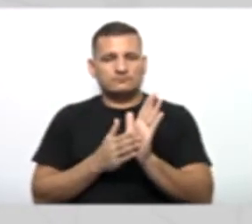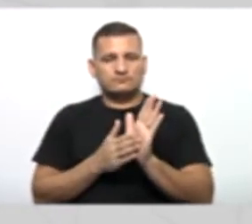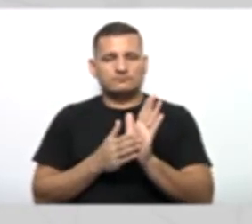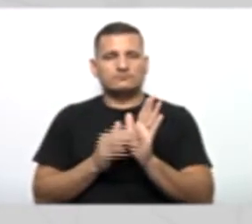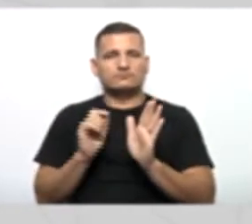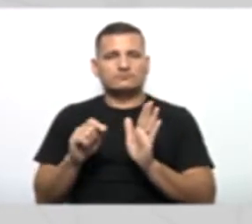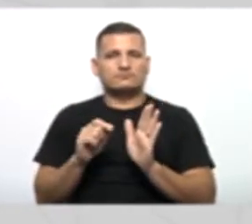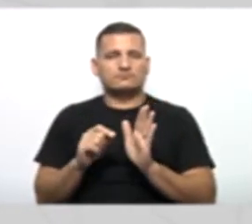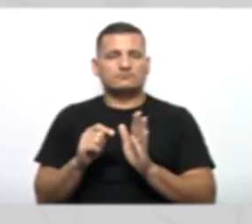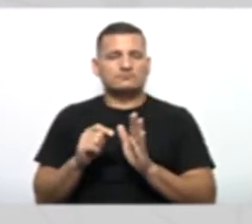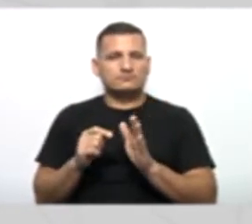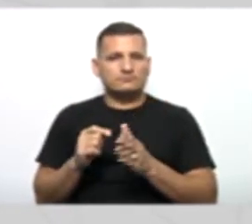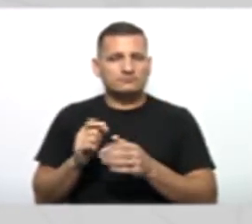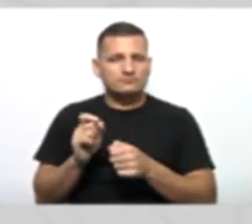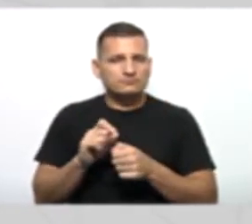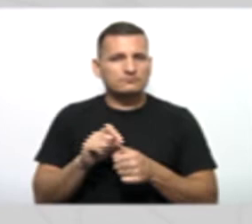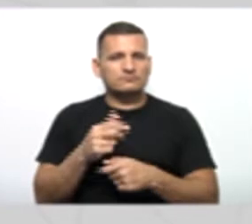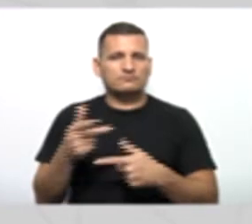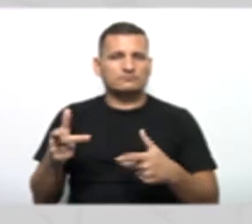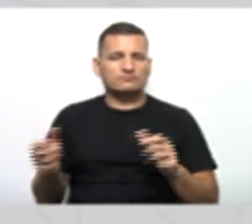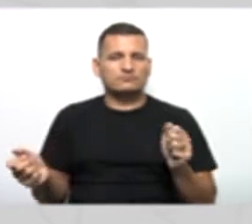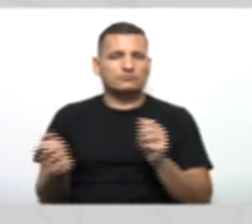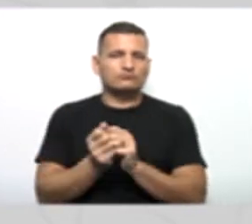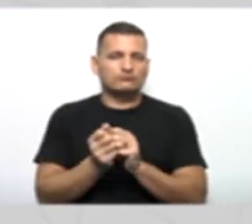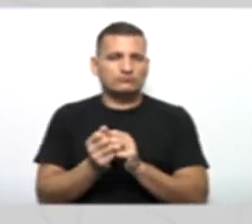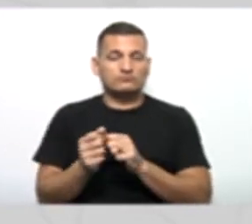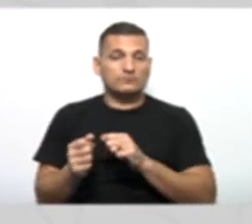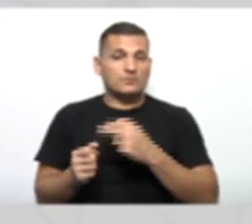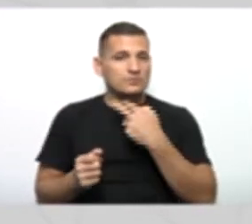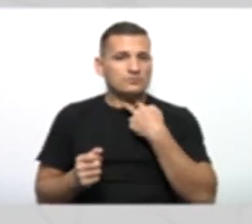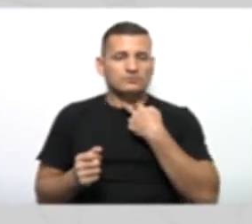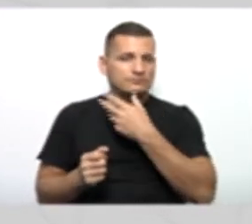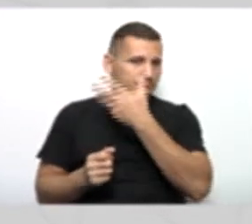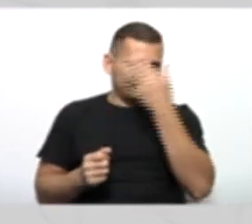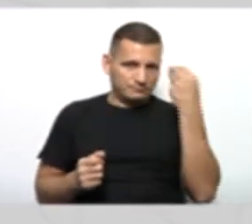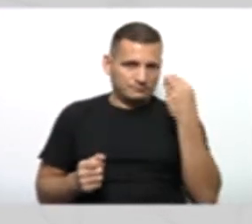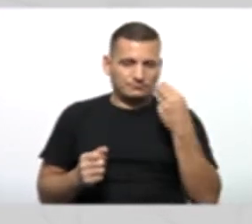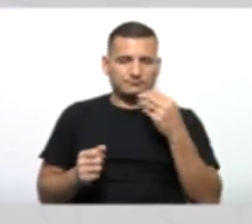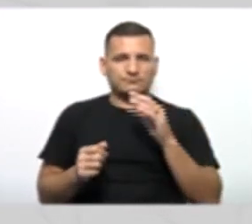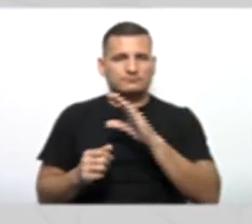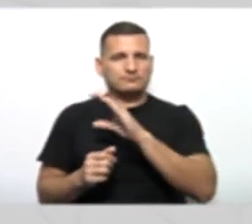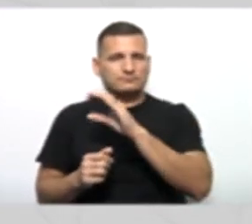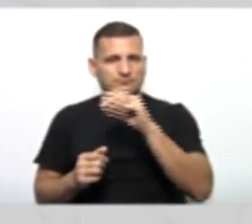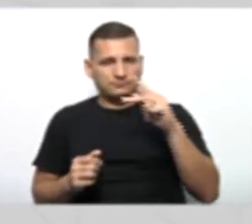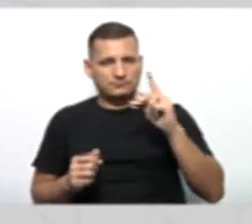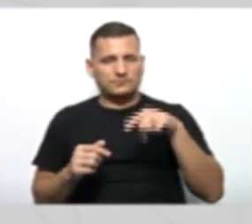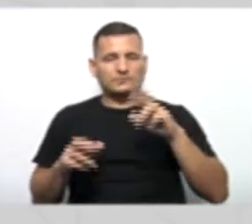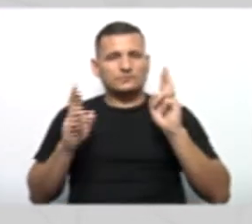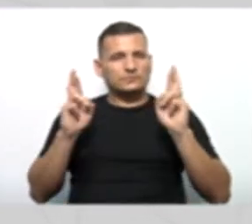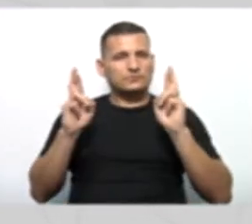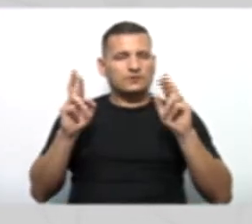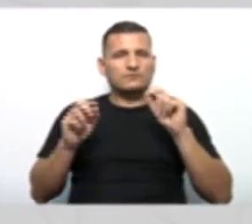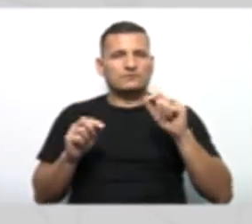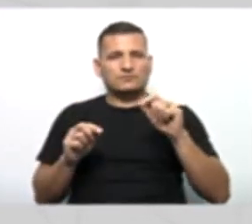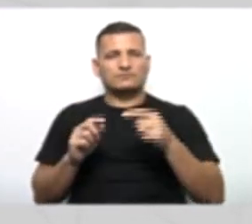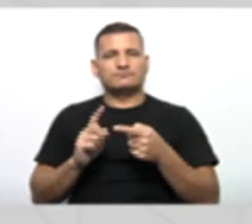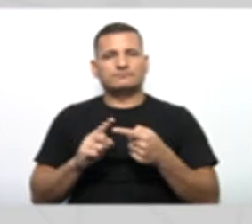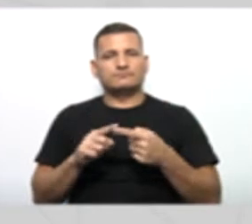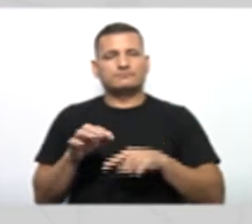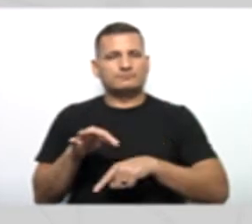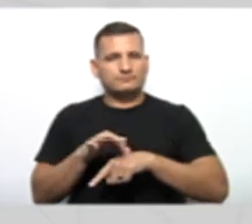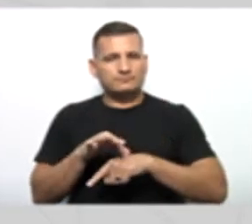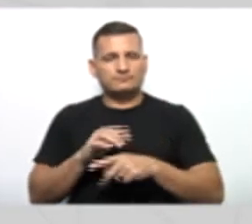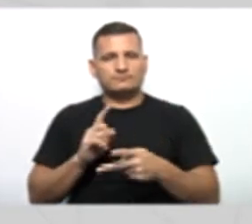ações coletivas para problemas eu não podemos esquecer que as cooperativas elas são responsáveis pela produção de